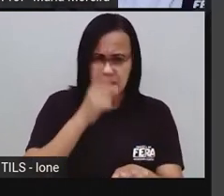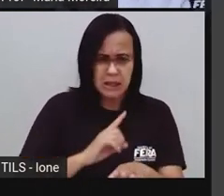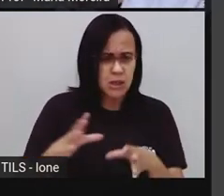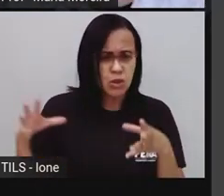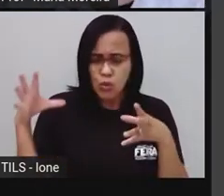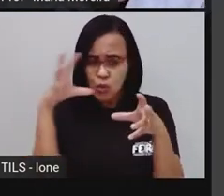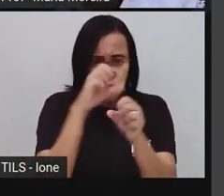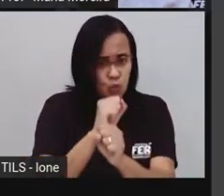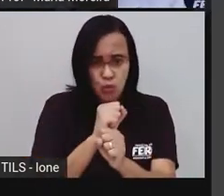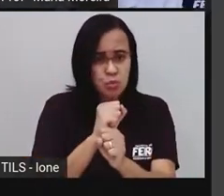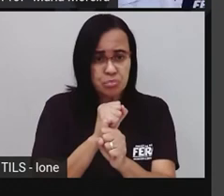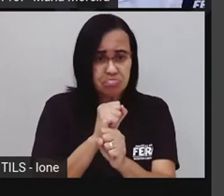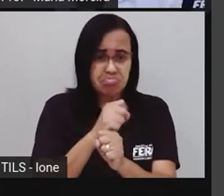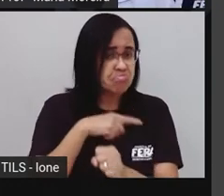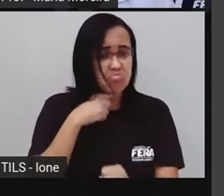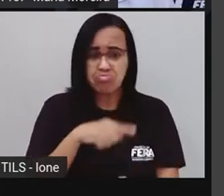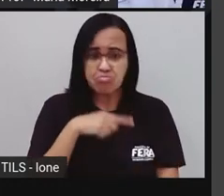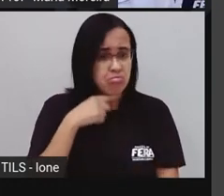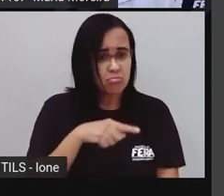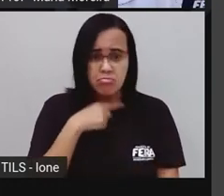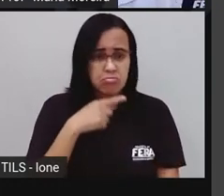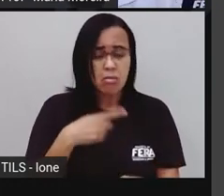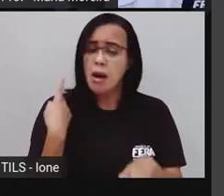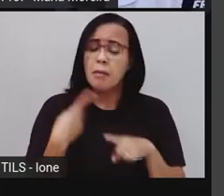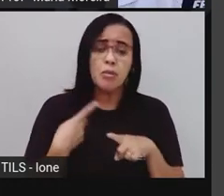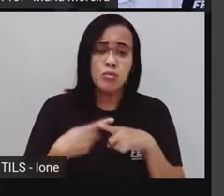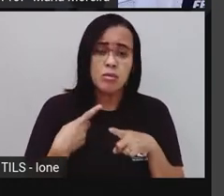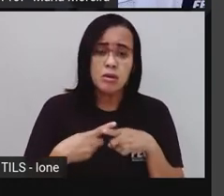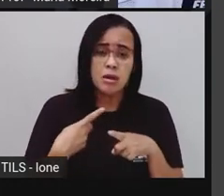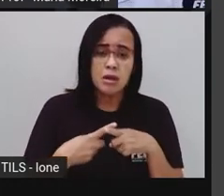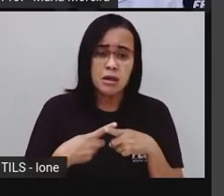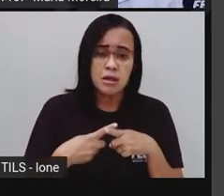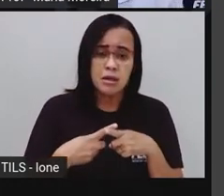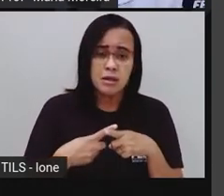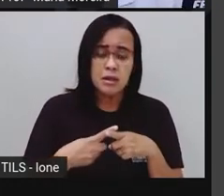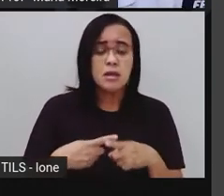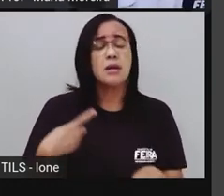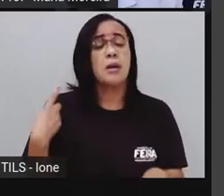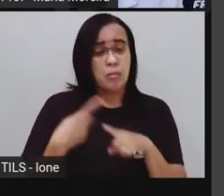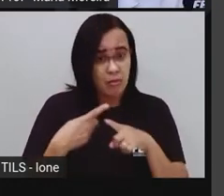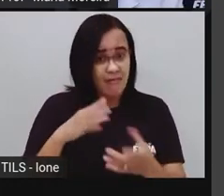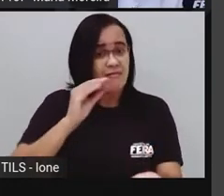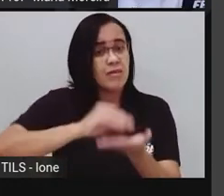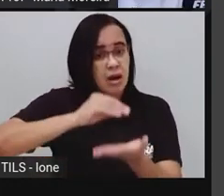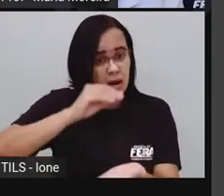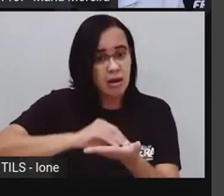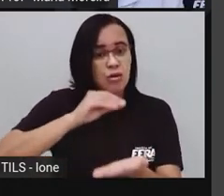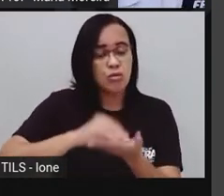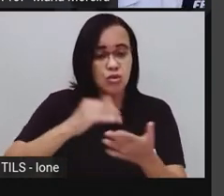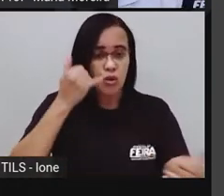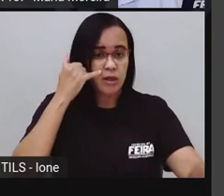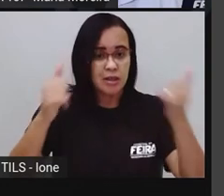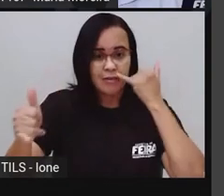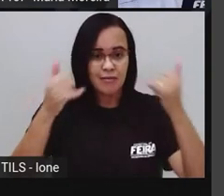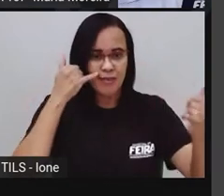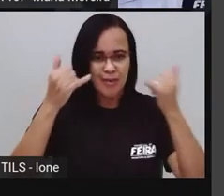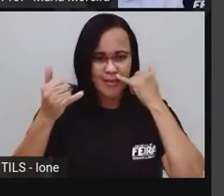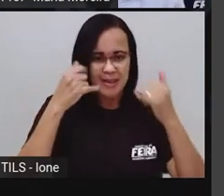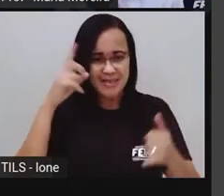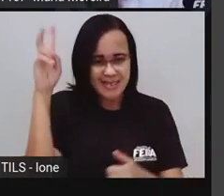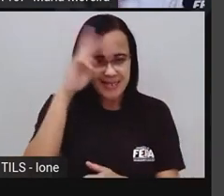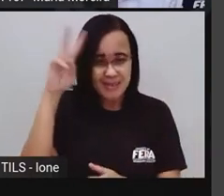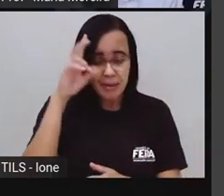por que que a Paula não tem aí como saber o total voltando aqui para o meu lugar porque me faltou o que info e são